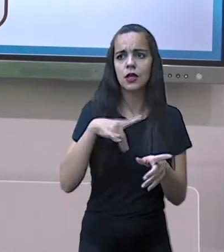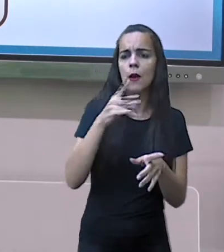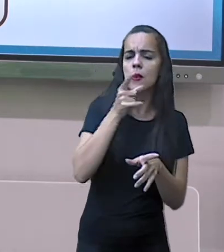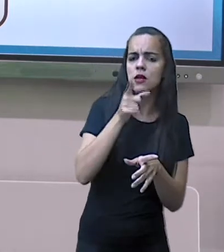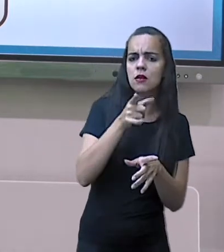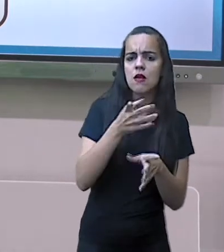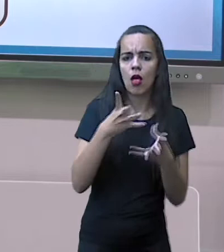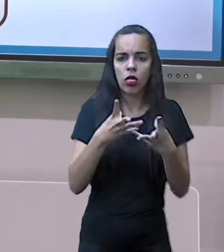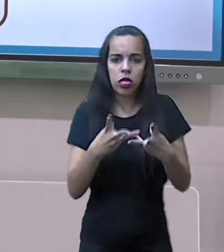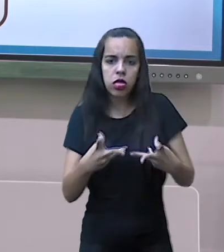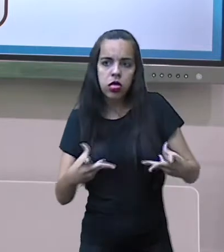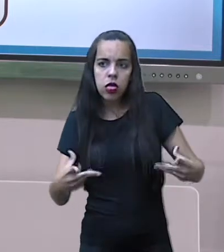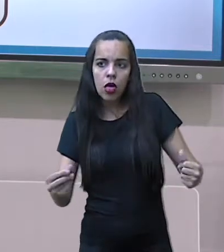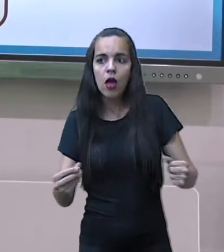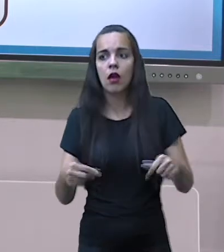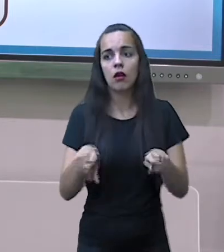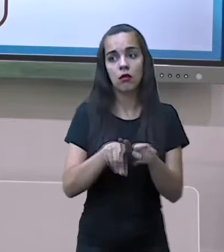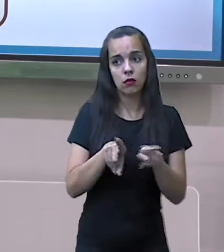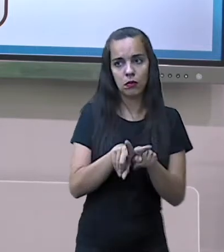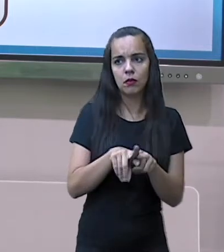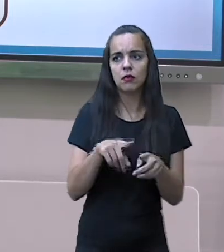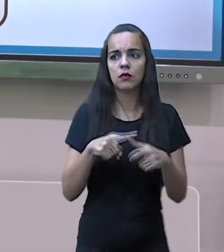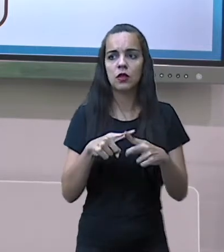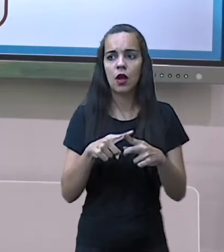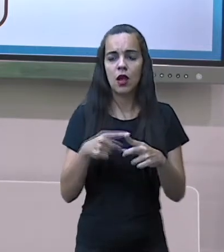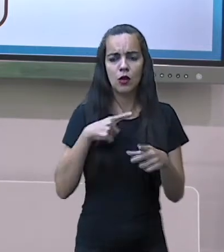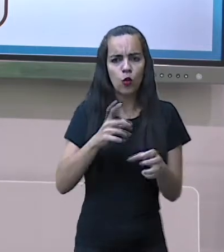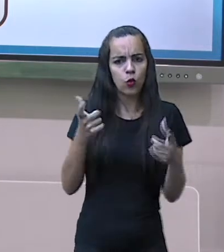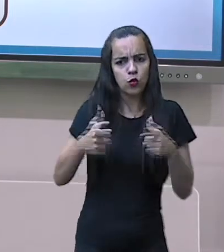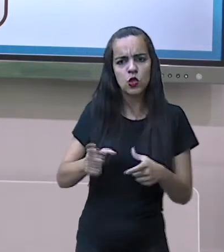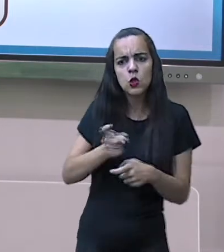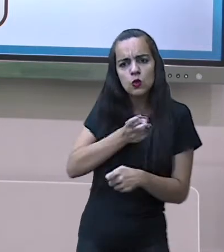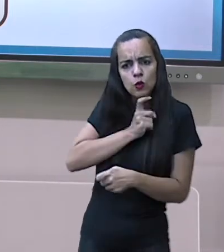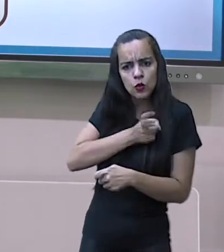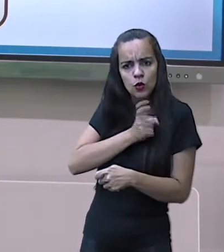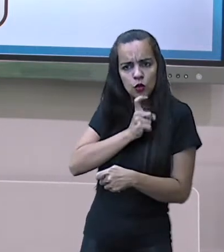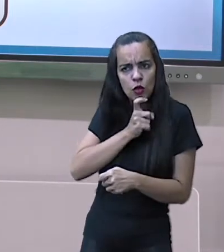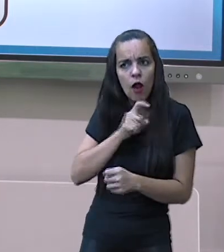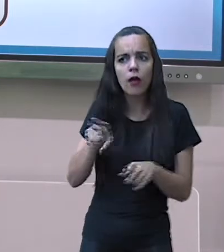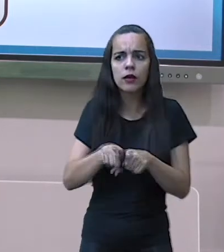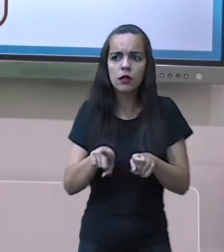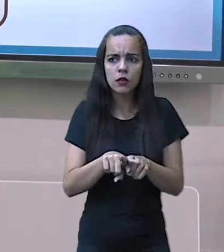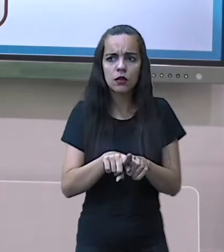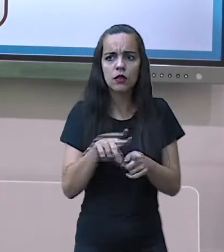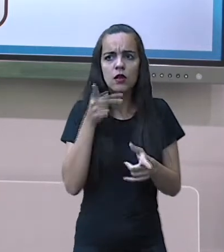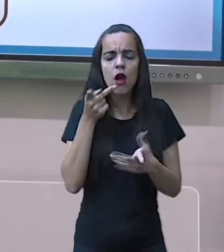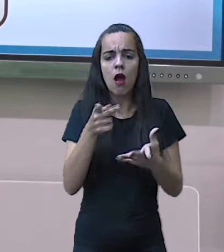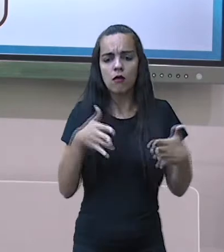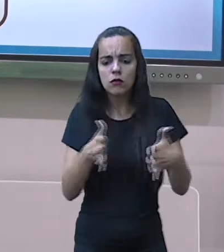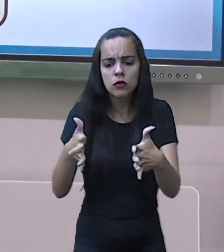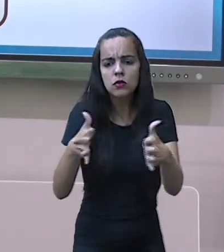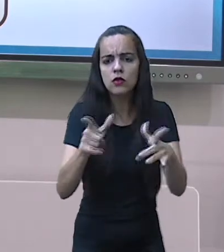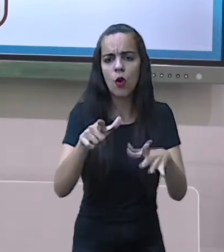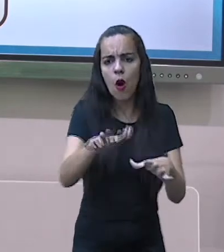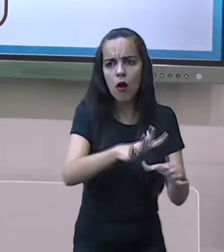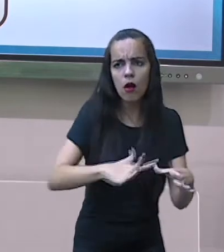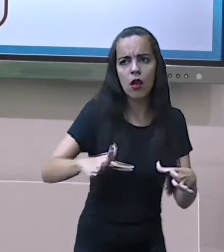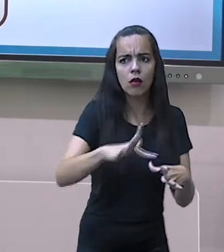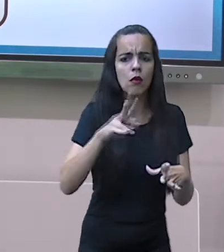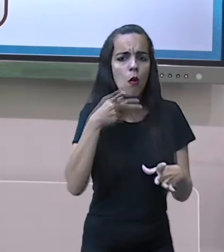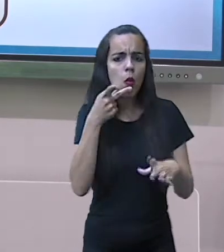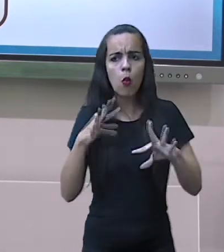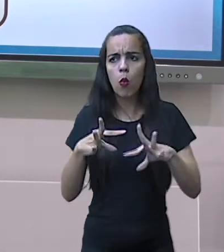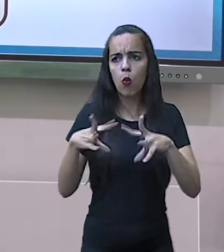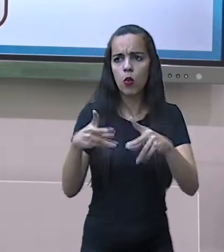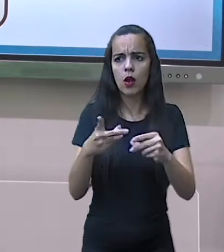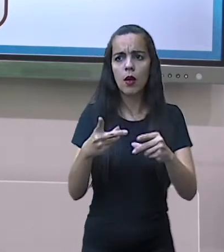Sólido, líquido, geleiras, das águas subterrâneas, nos rios, nos lagos. Mas